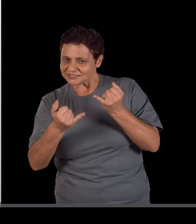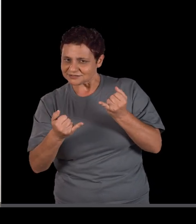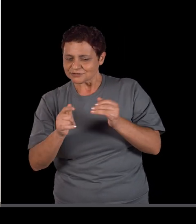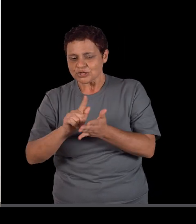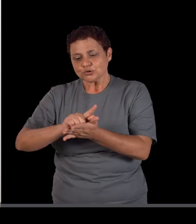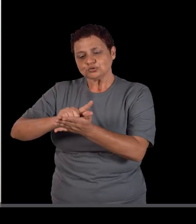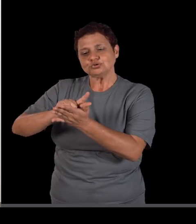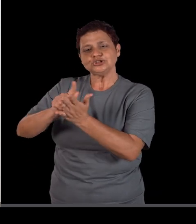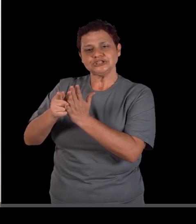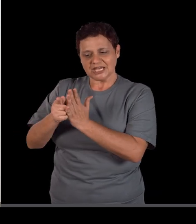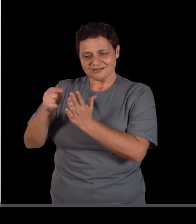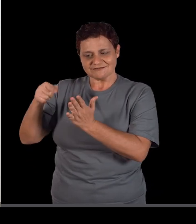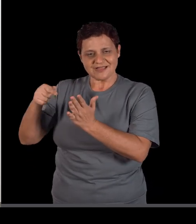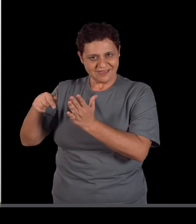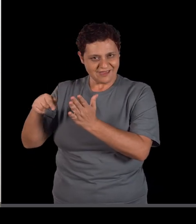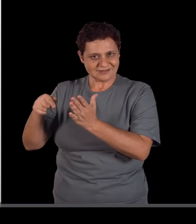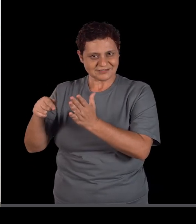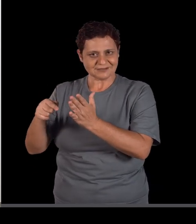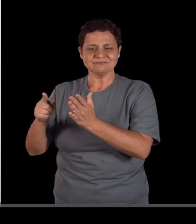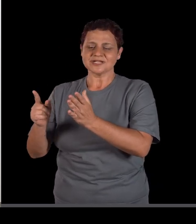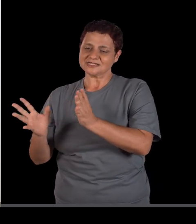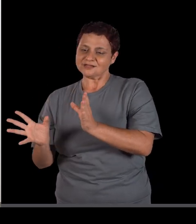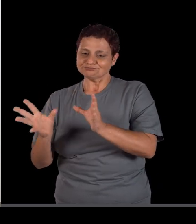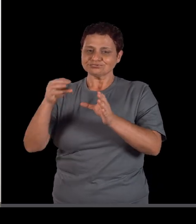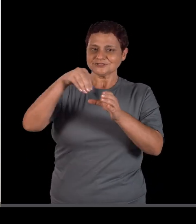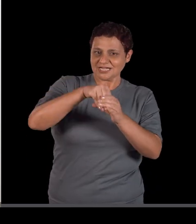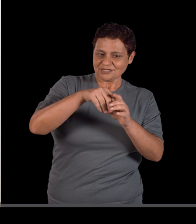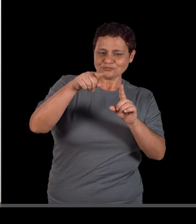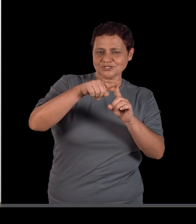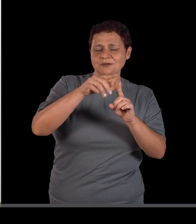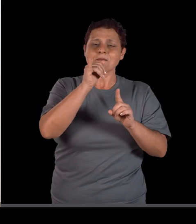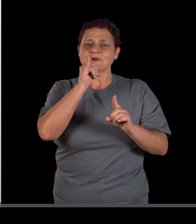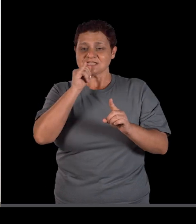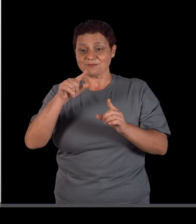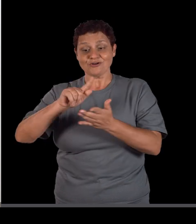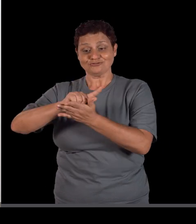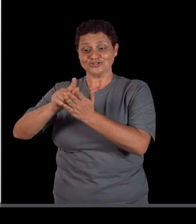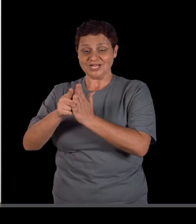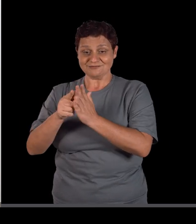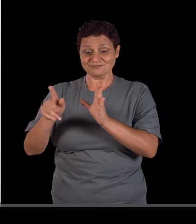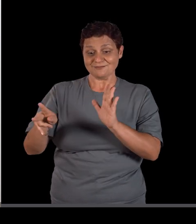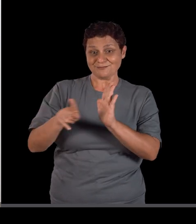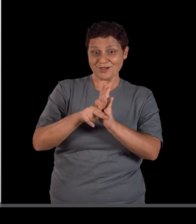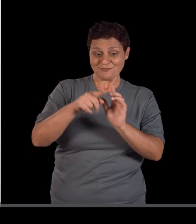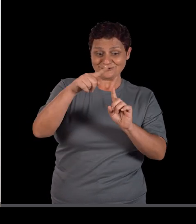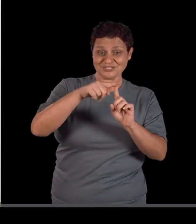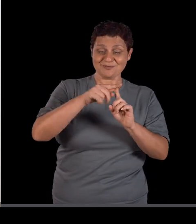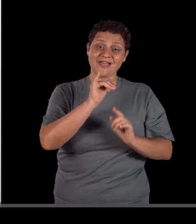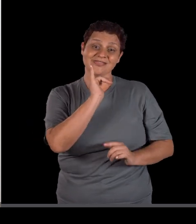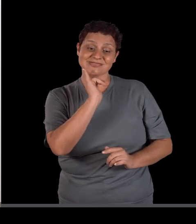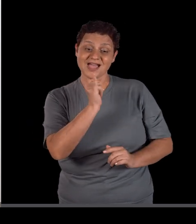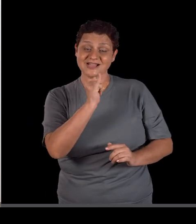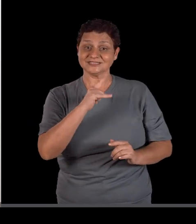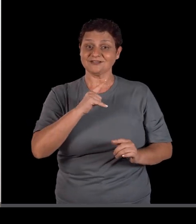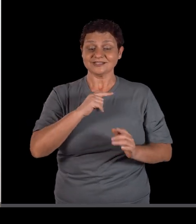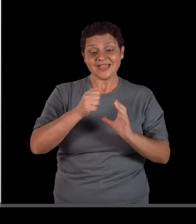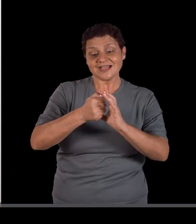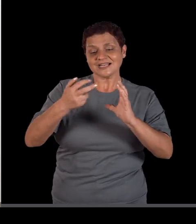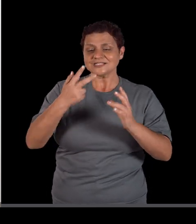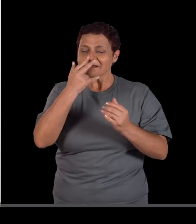características semelhantes. Os gêneros que pertencem à tipologia narrar, por exemplo, eles